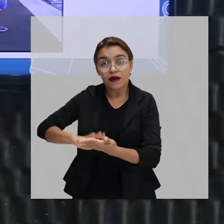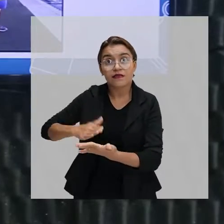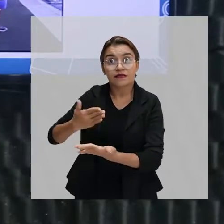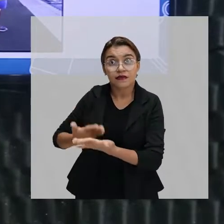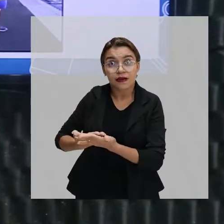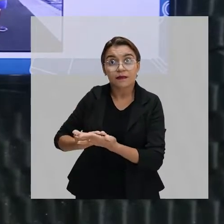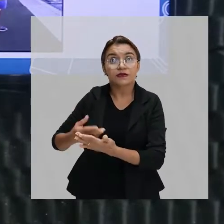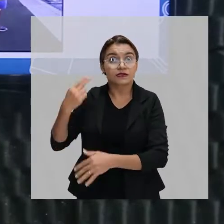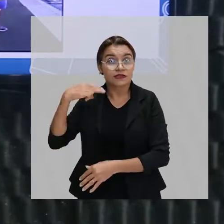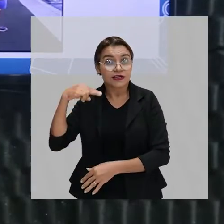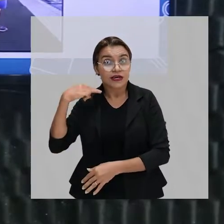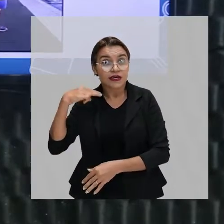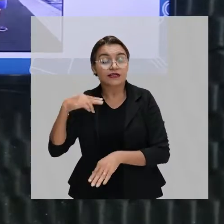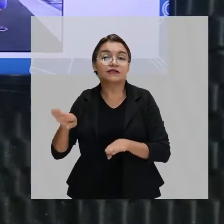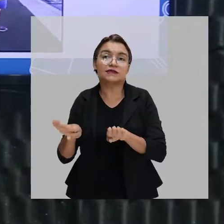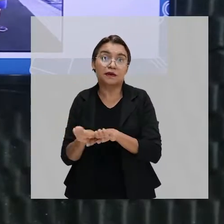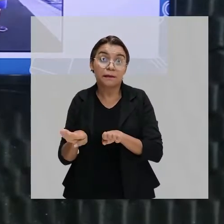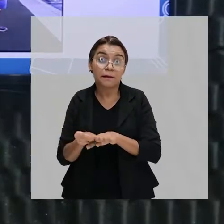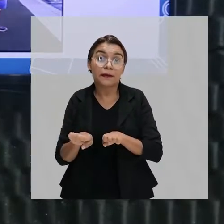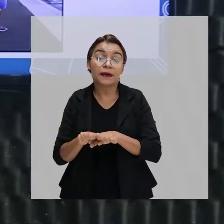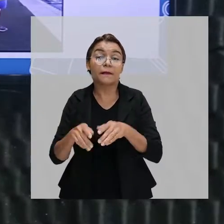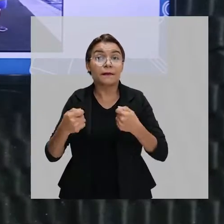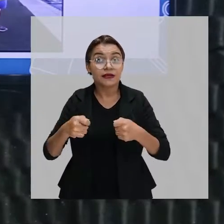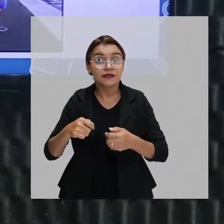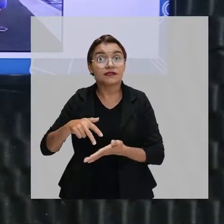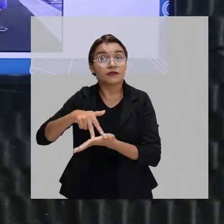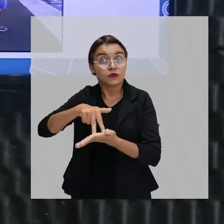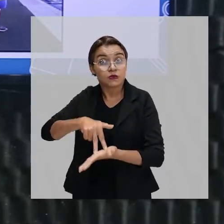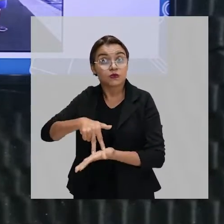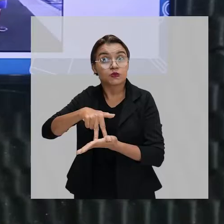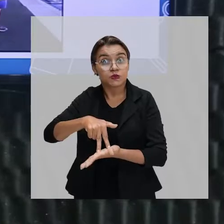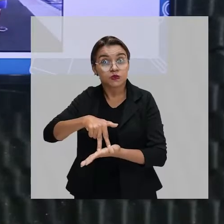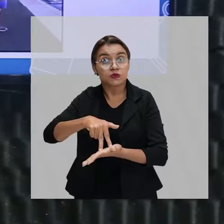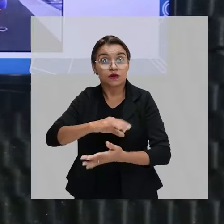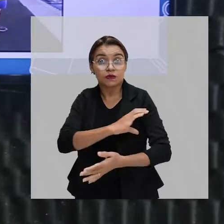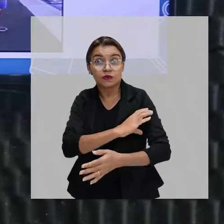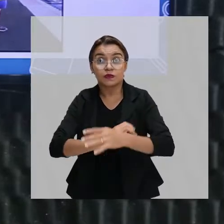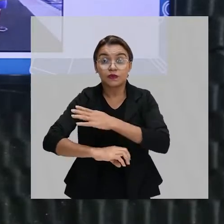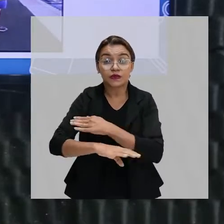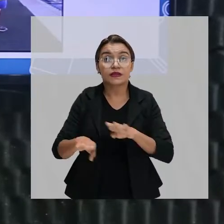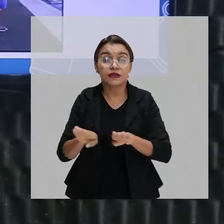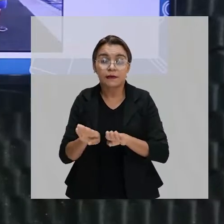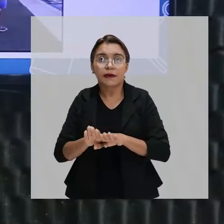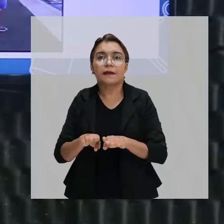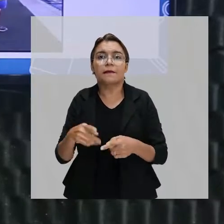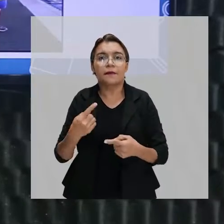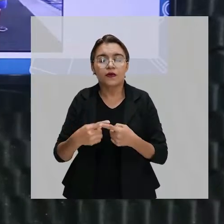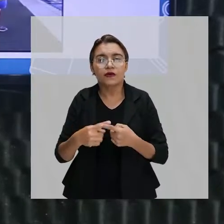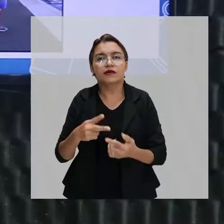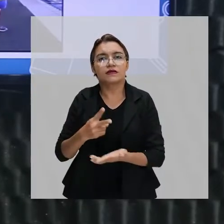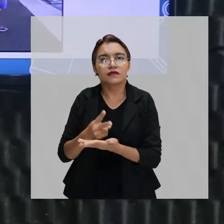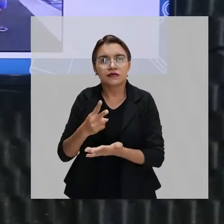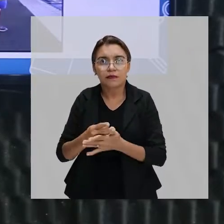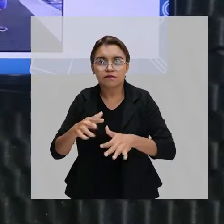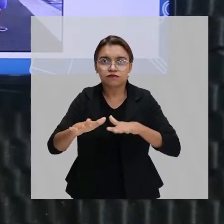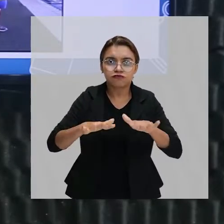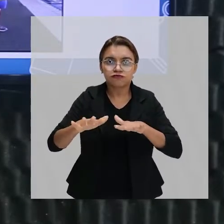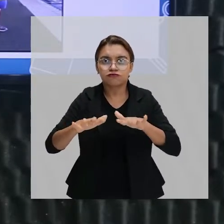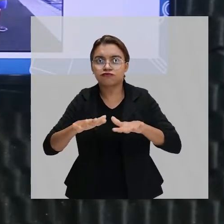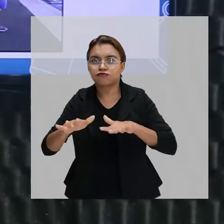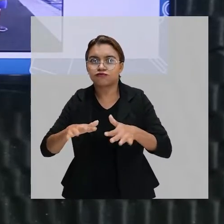interpretando a minha aula Necessita de muita resistência muscular porque ela estaria todo tempo se